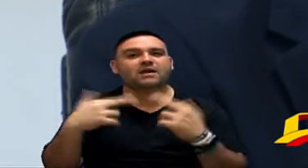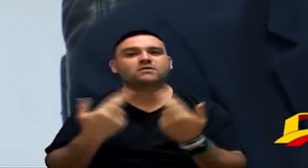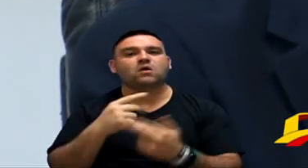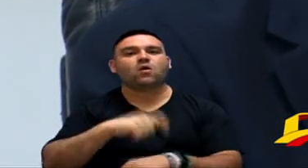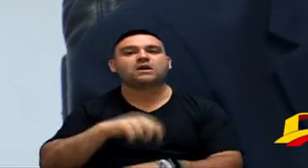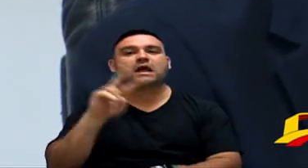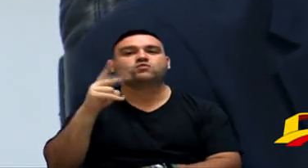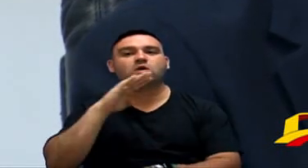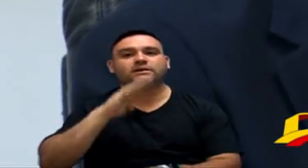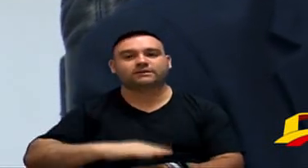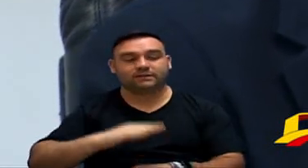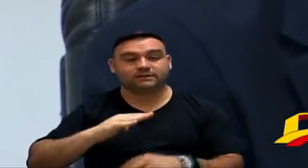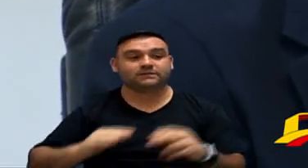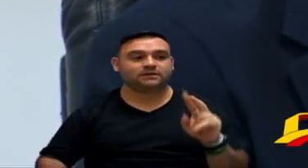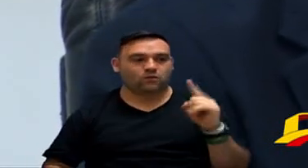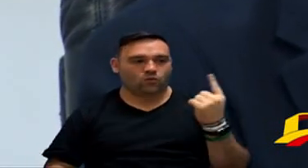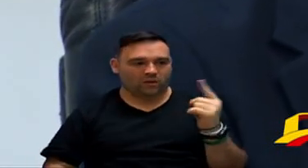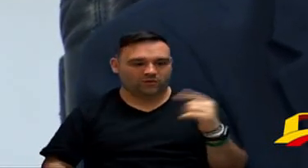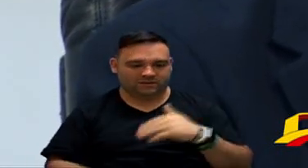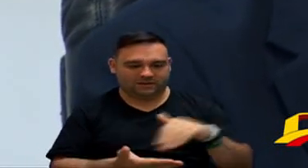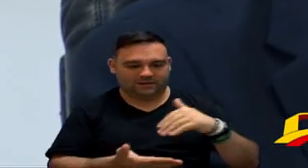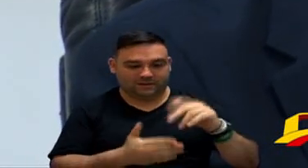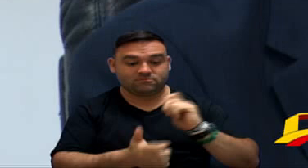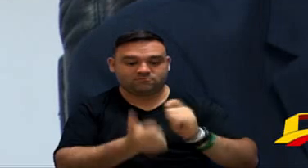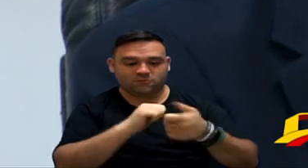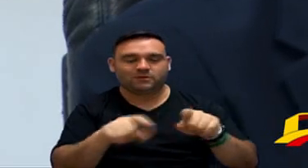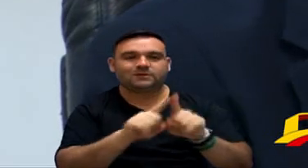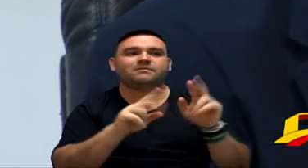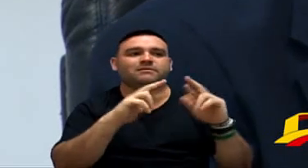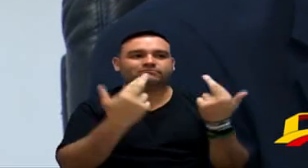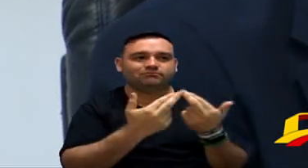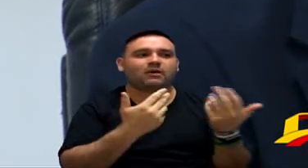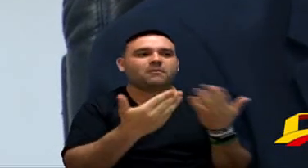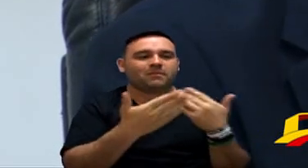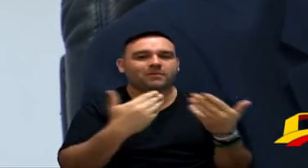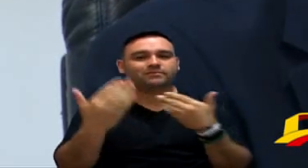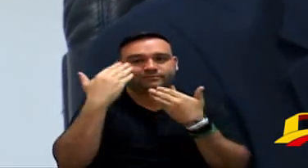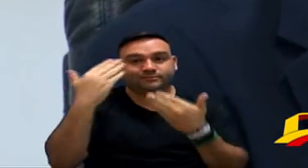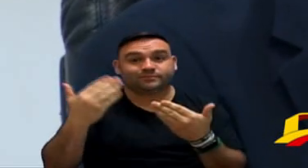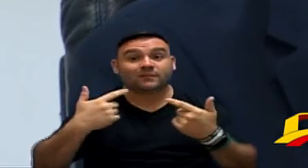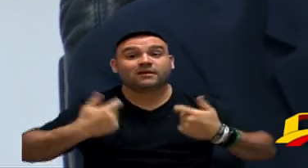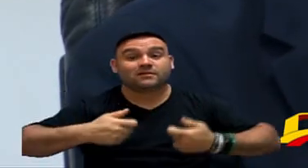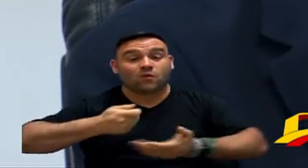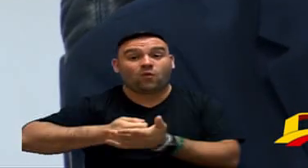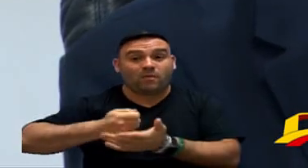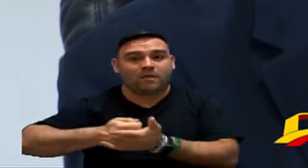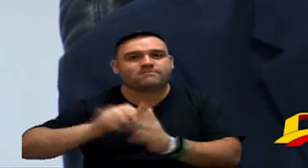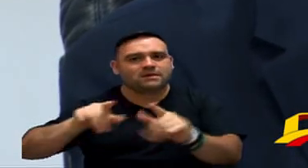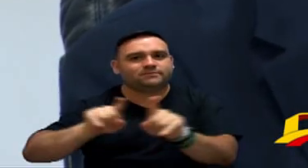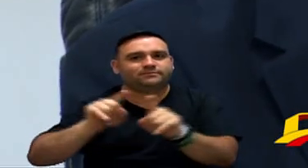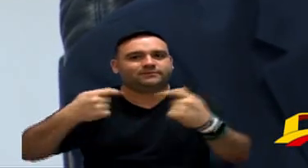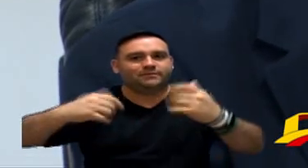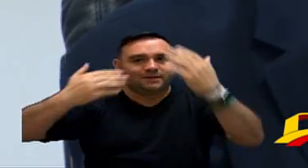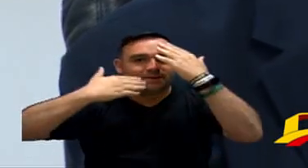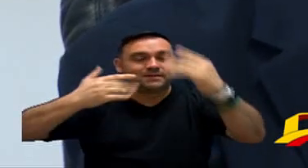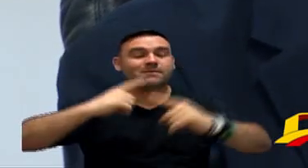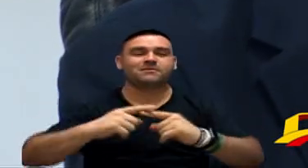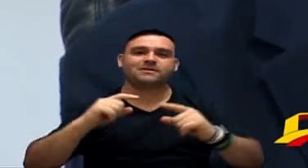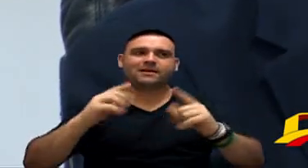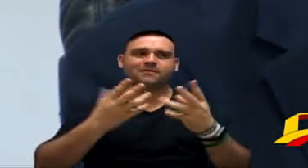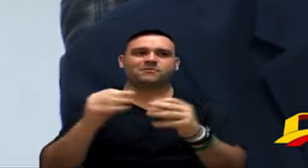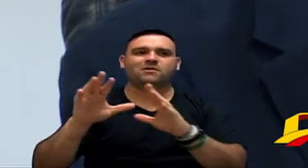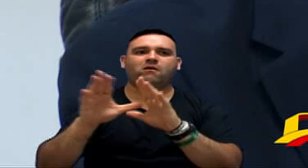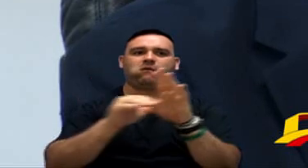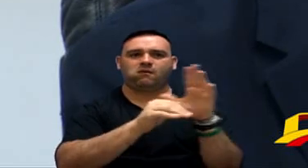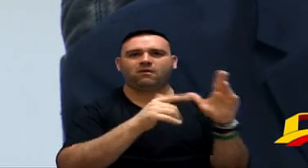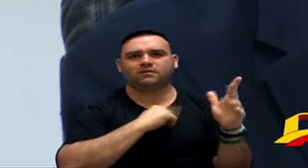às 14:00 as 13 vai ser com os pais também eu quero agradecer Então a gente tem que cobrar mas tem que agradecer porque tava tendo muito assalto